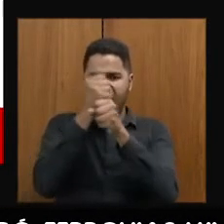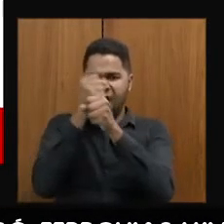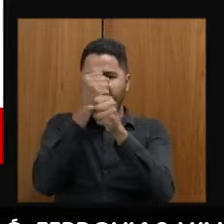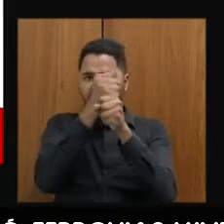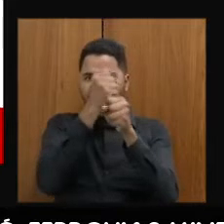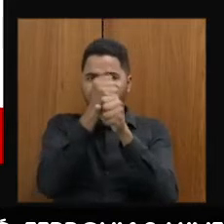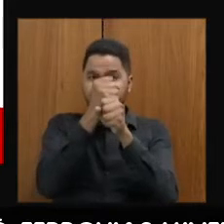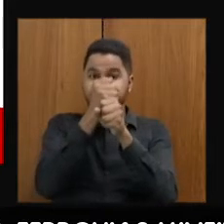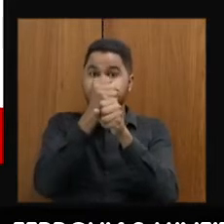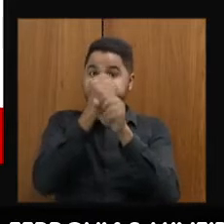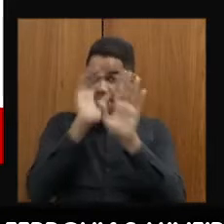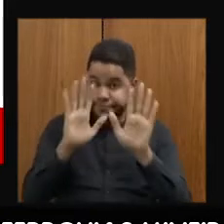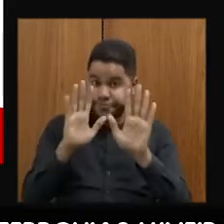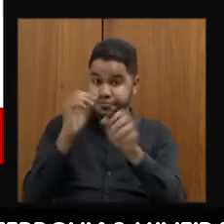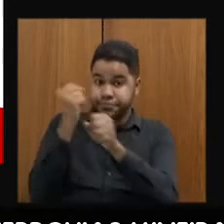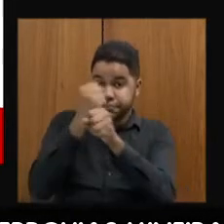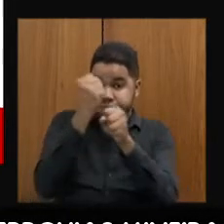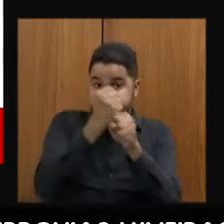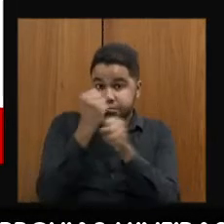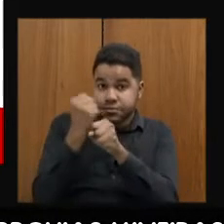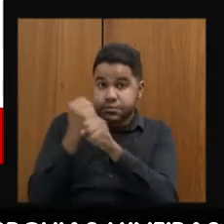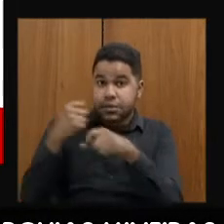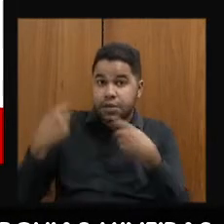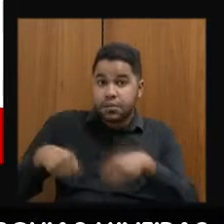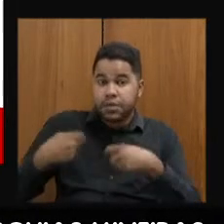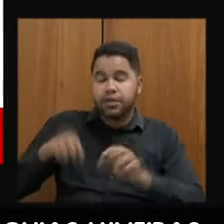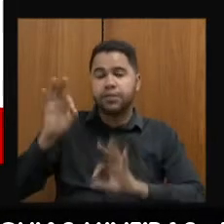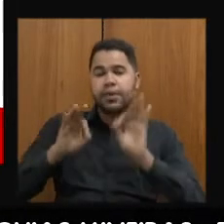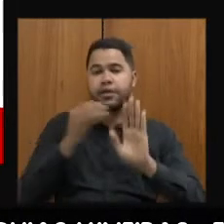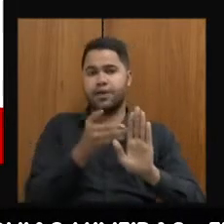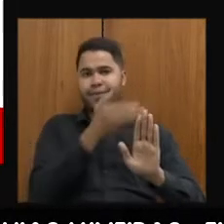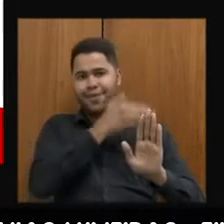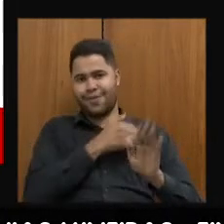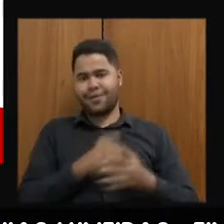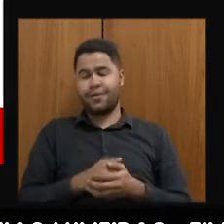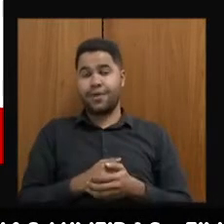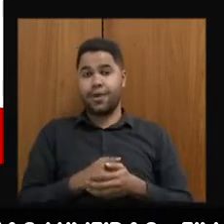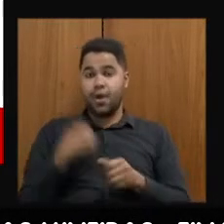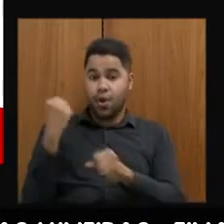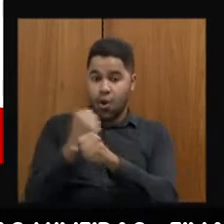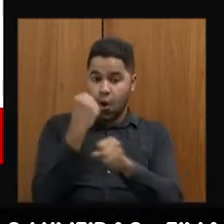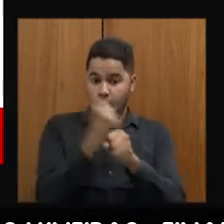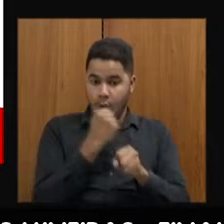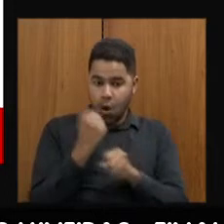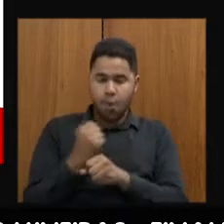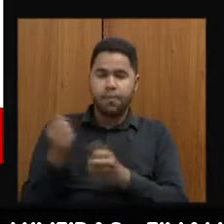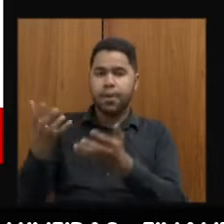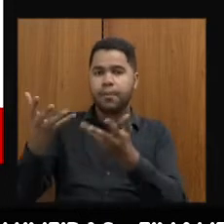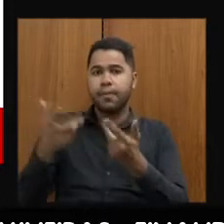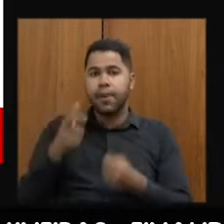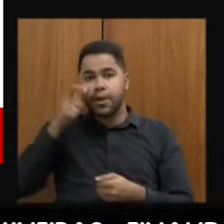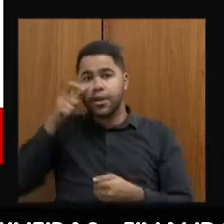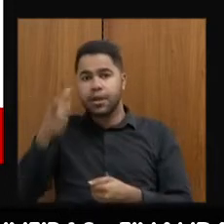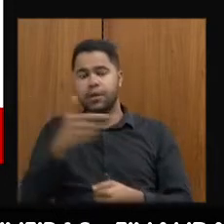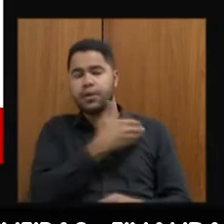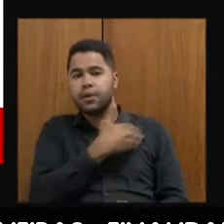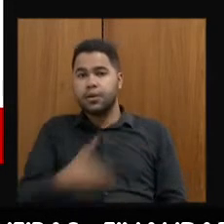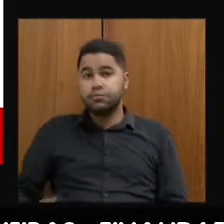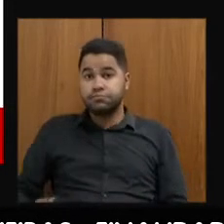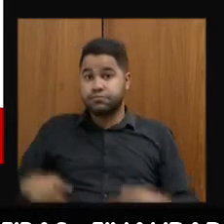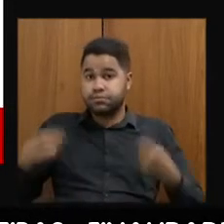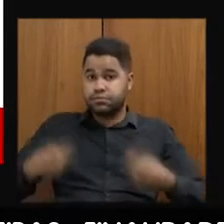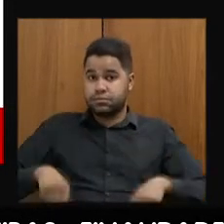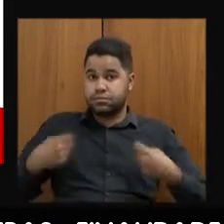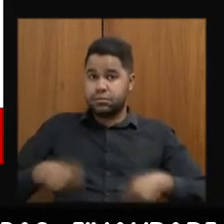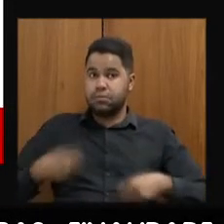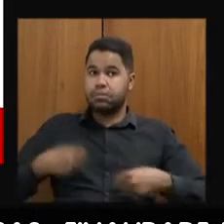esquecem que para fazer obra você precisa fazer planejamento e para que a obra seja uma obra que atende o interesse público ela tem que